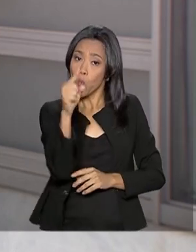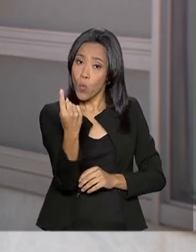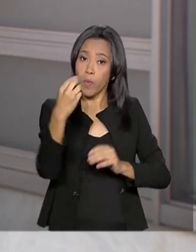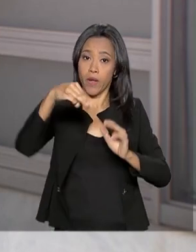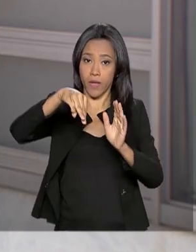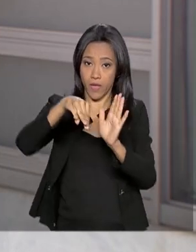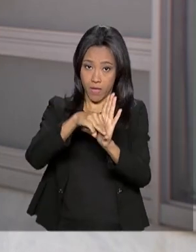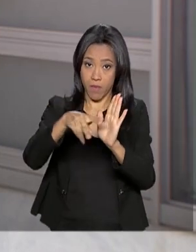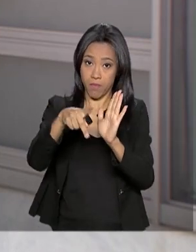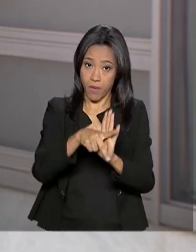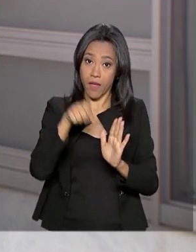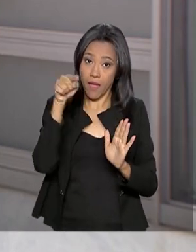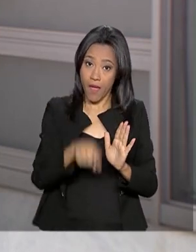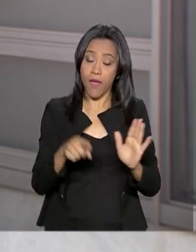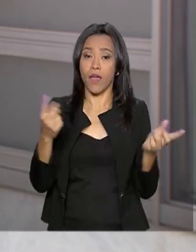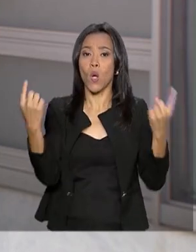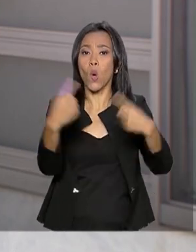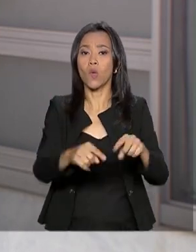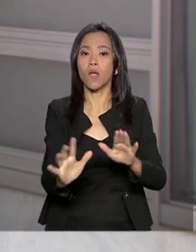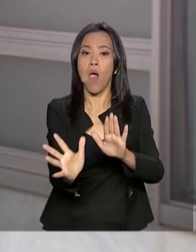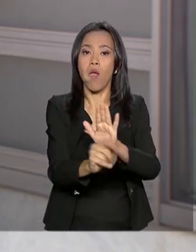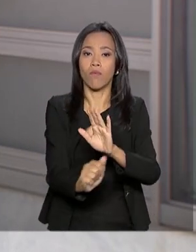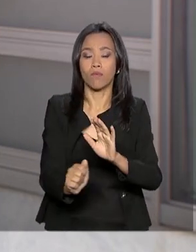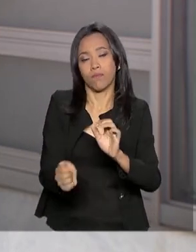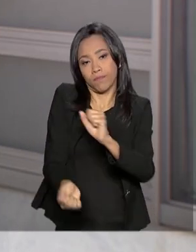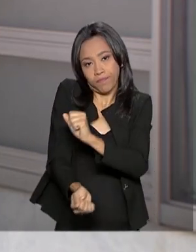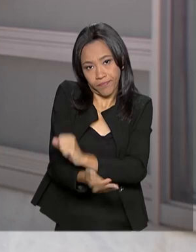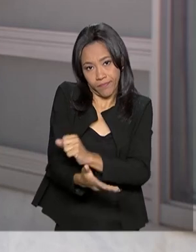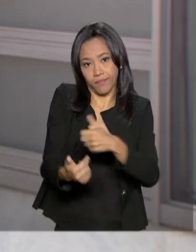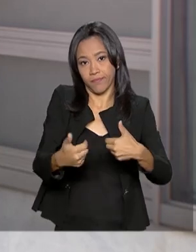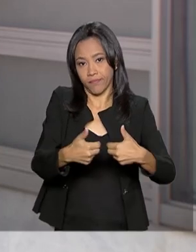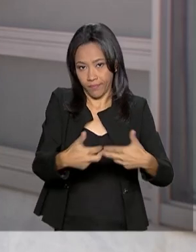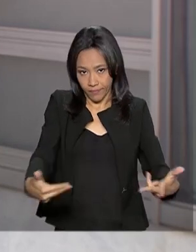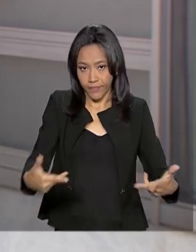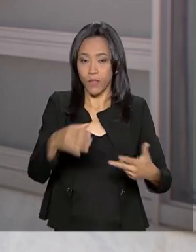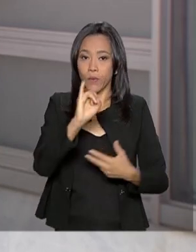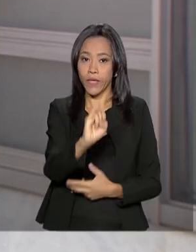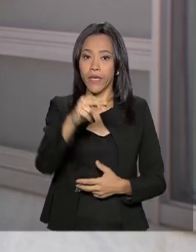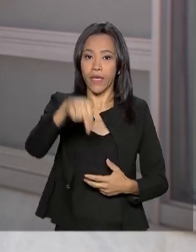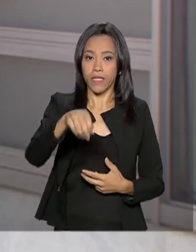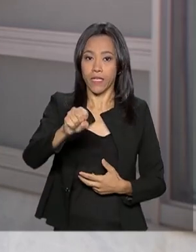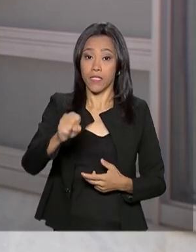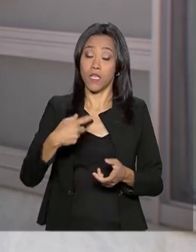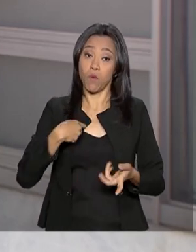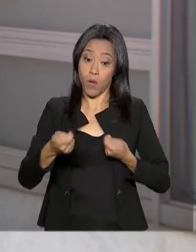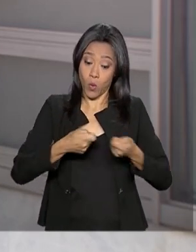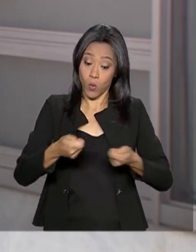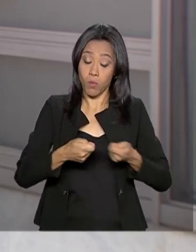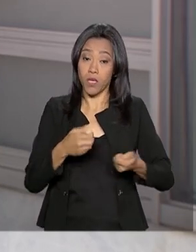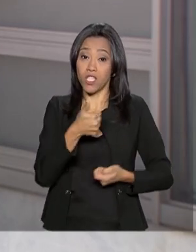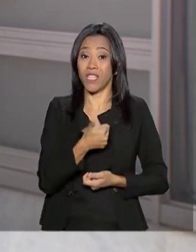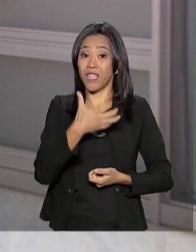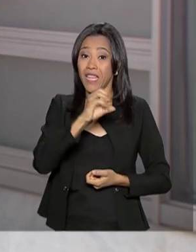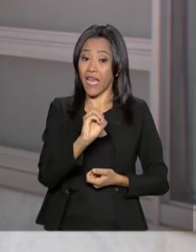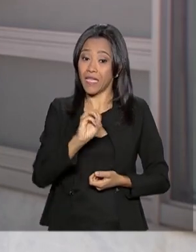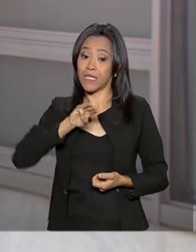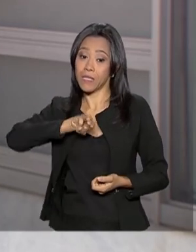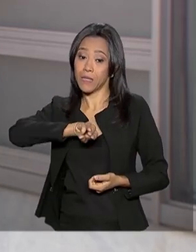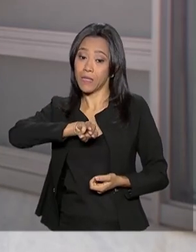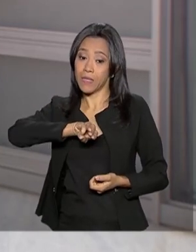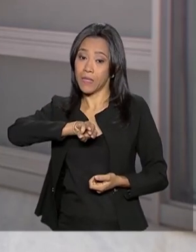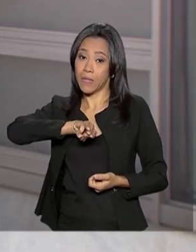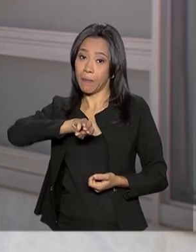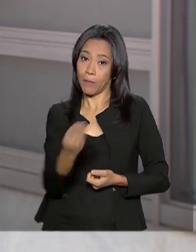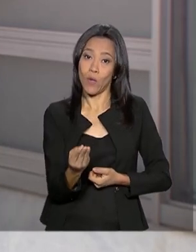delas combate fraudes no INSS, prevê aí uma economia de 10 bilhões de reais em por ano.